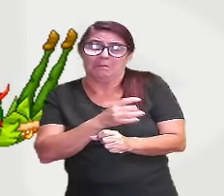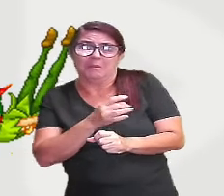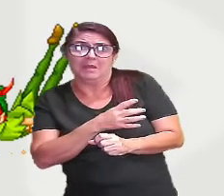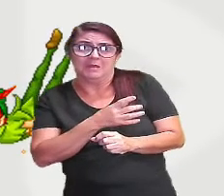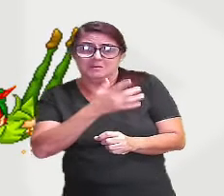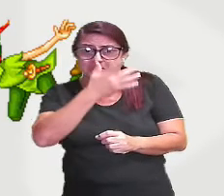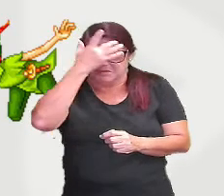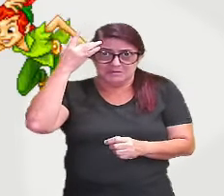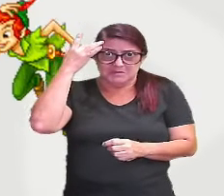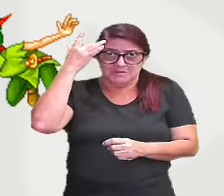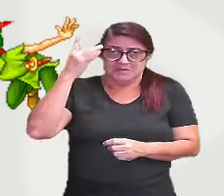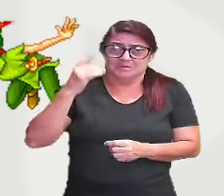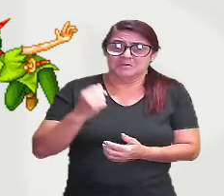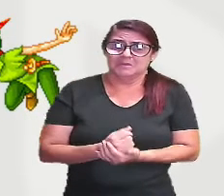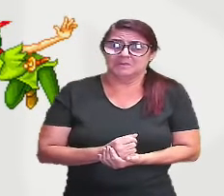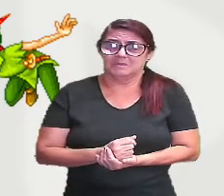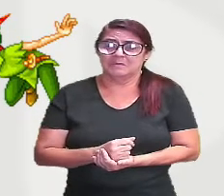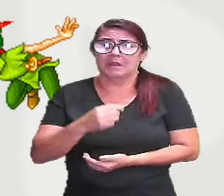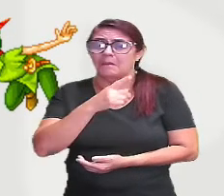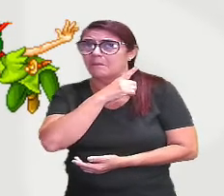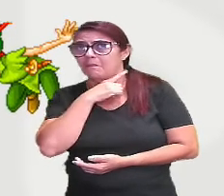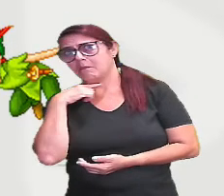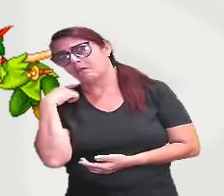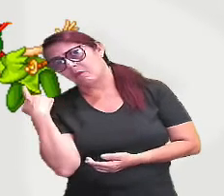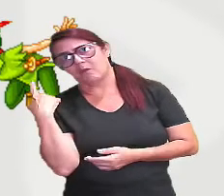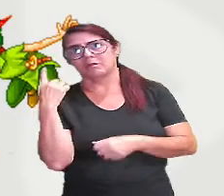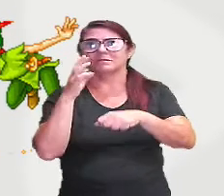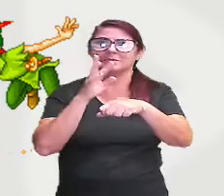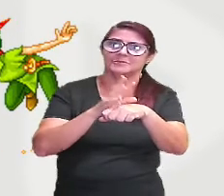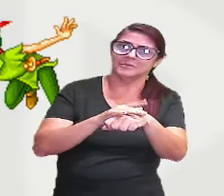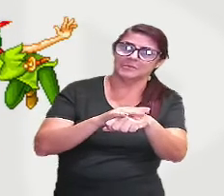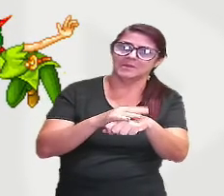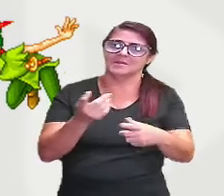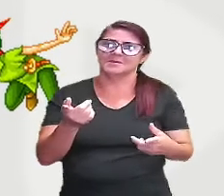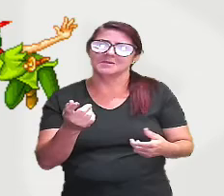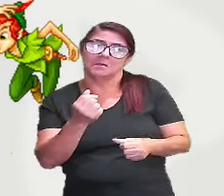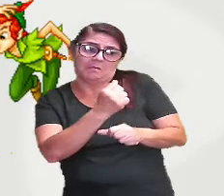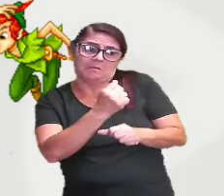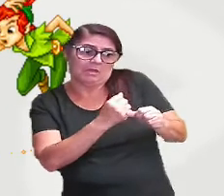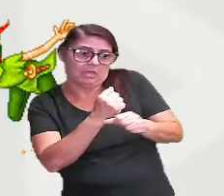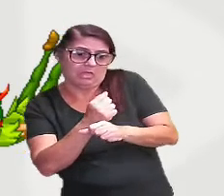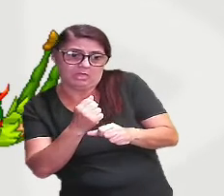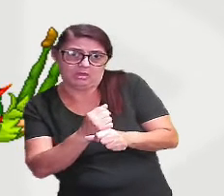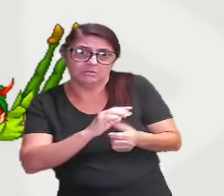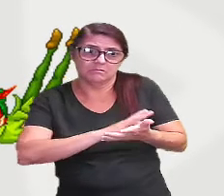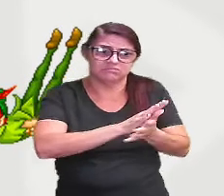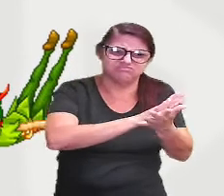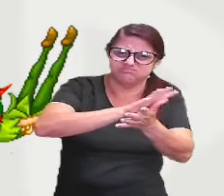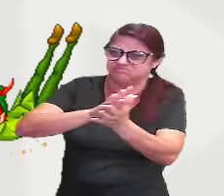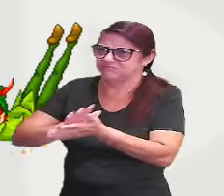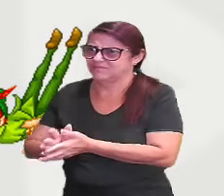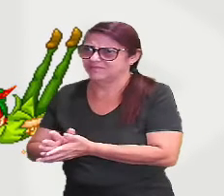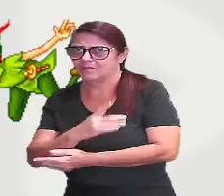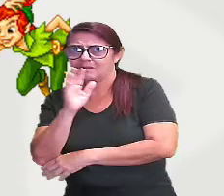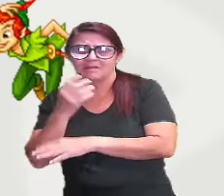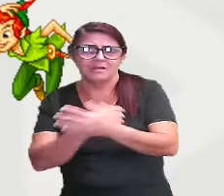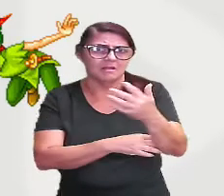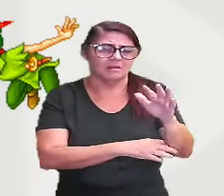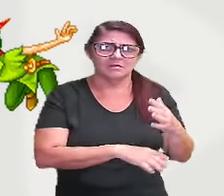seres humanos, como a morte, as doenças, os crimes, as catástrofes naturais,